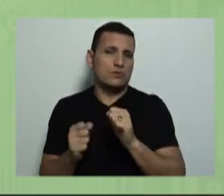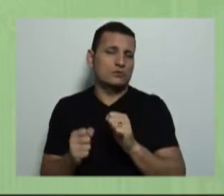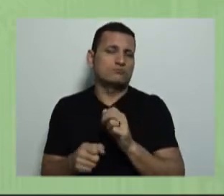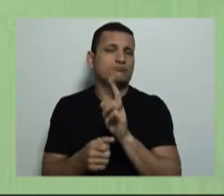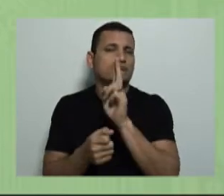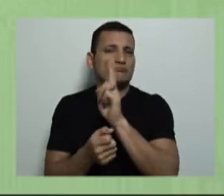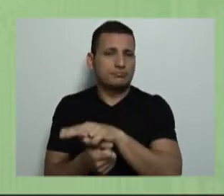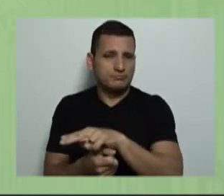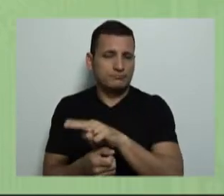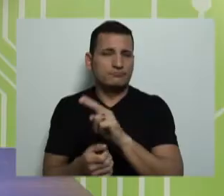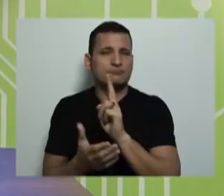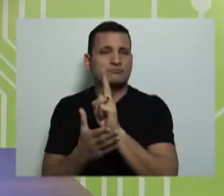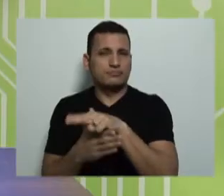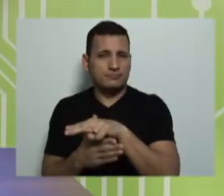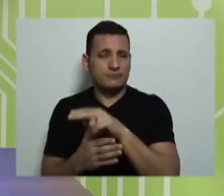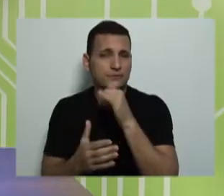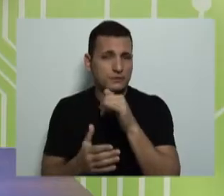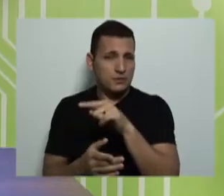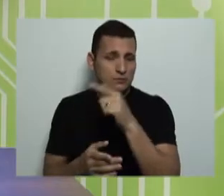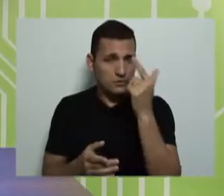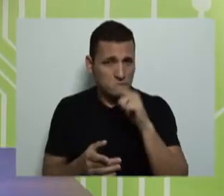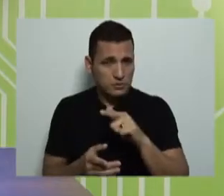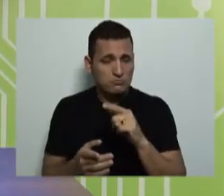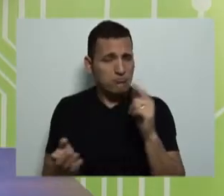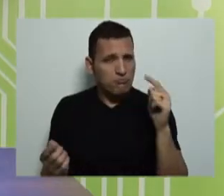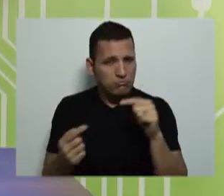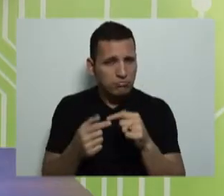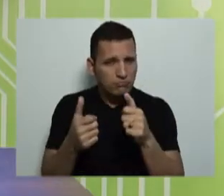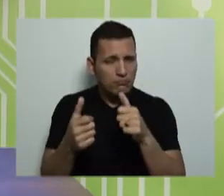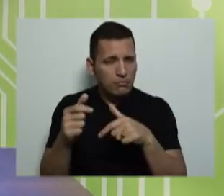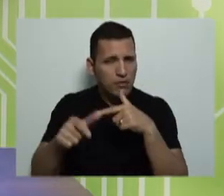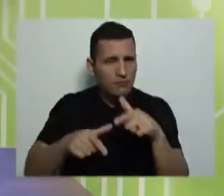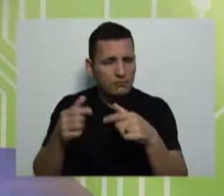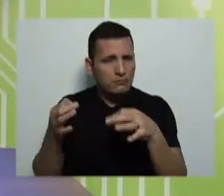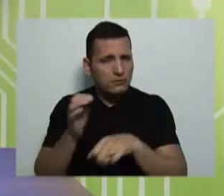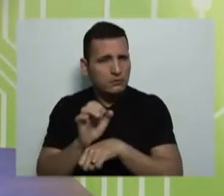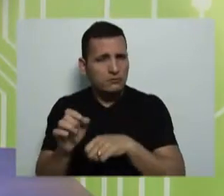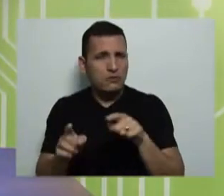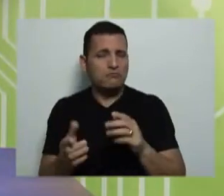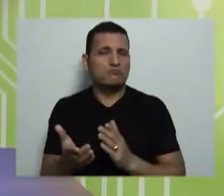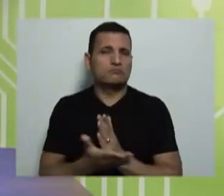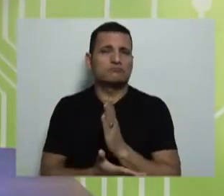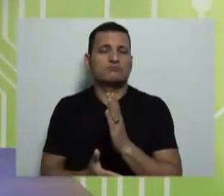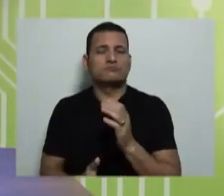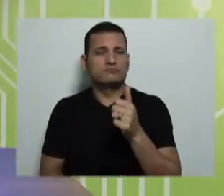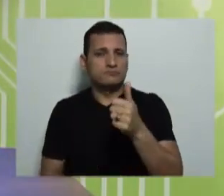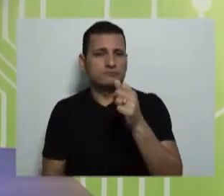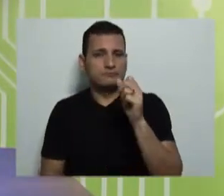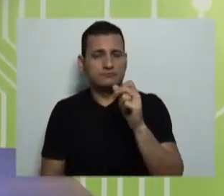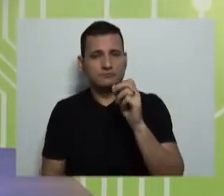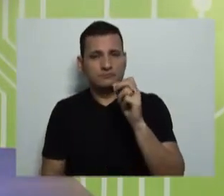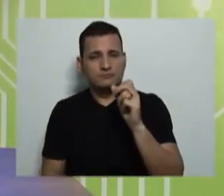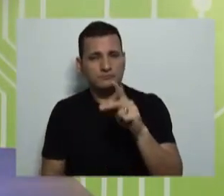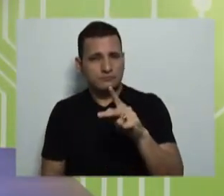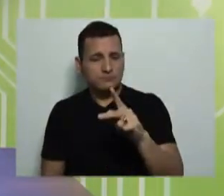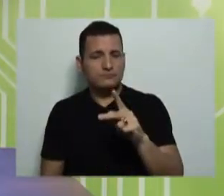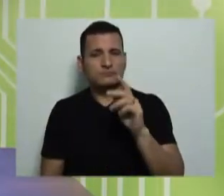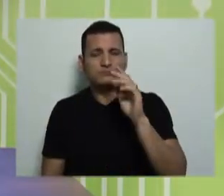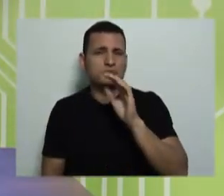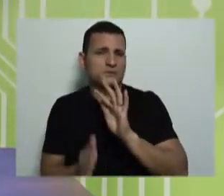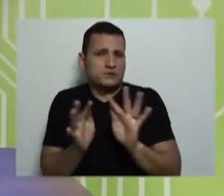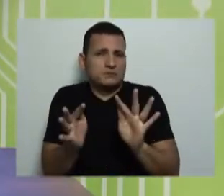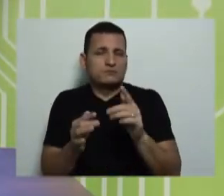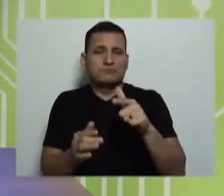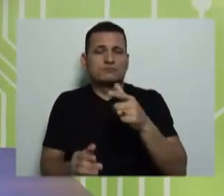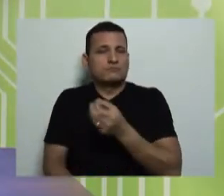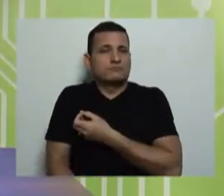reprová-lo. Caso ele cumpra e esteja de acordo, o senhor vai considerar ele aprovado. Então é simples, o mais importante é lembrar que não tem nota, é